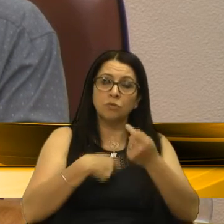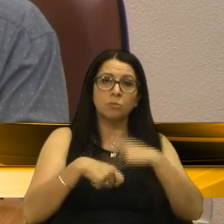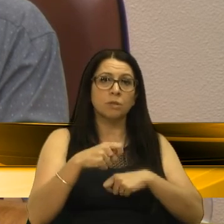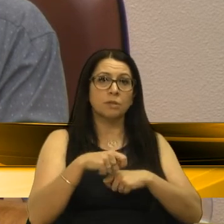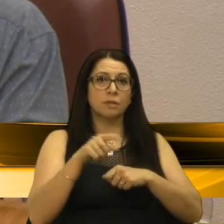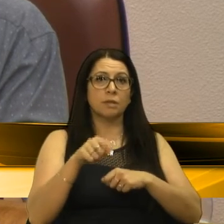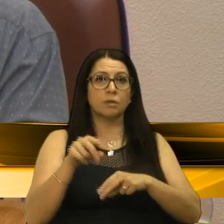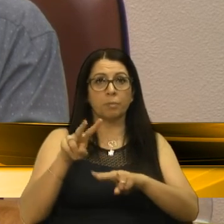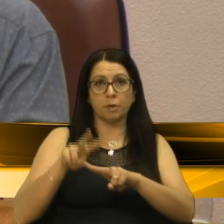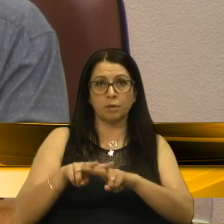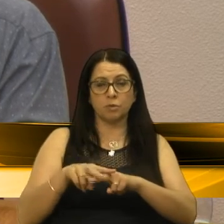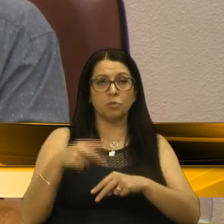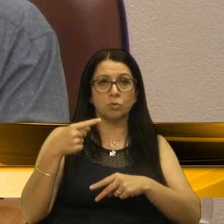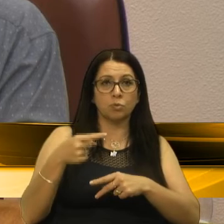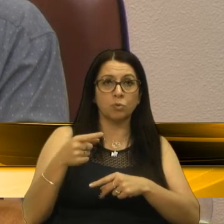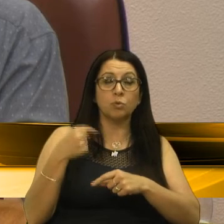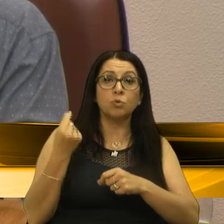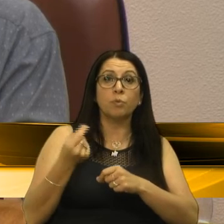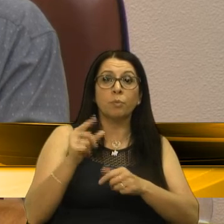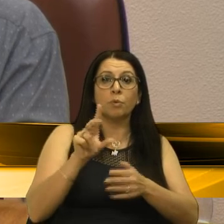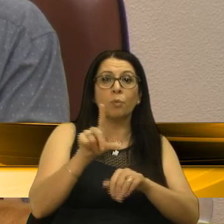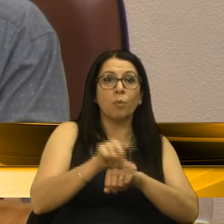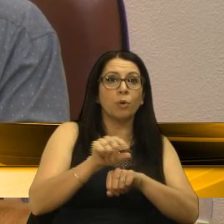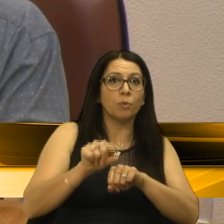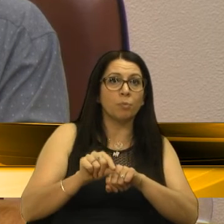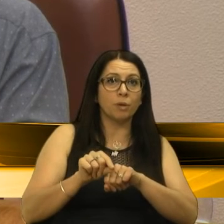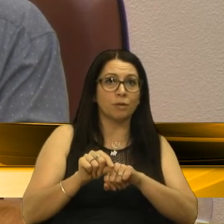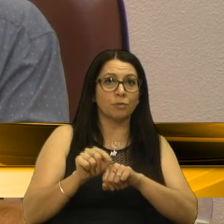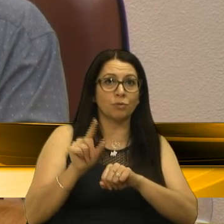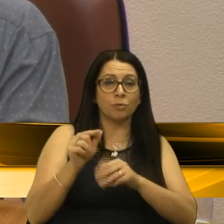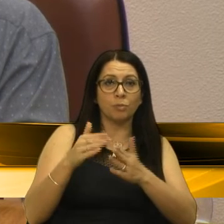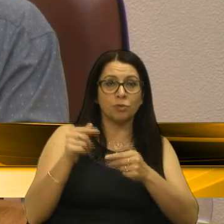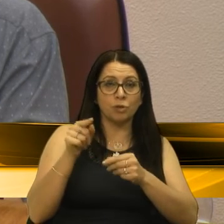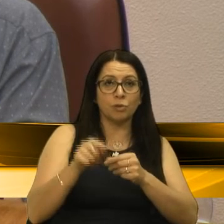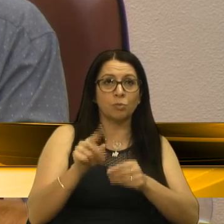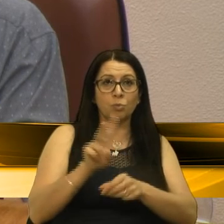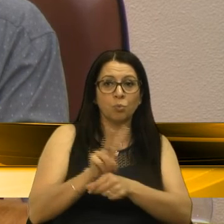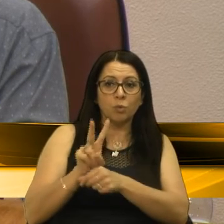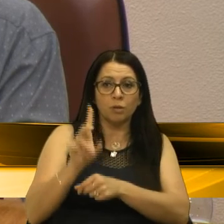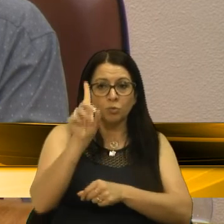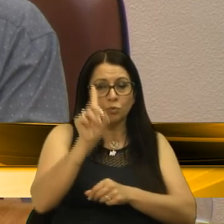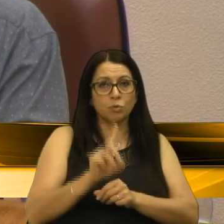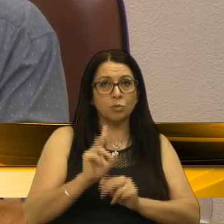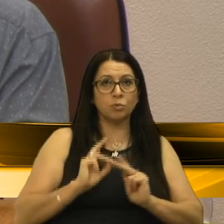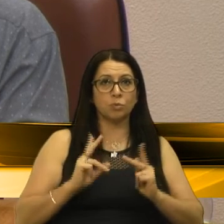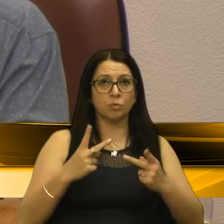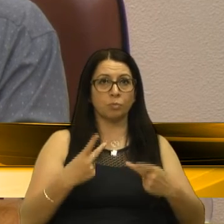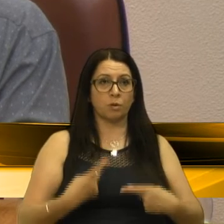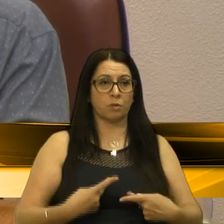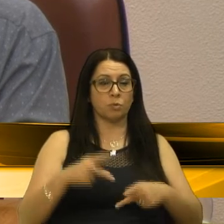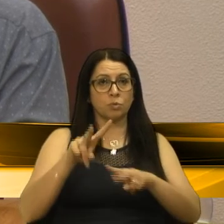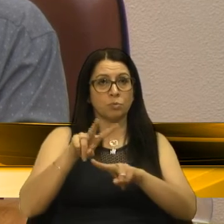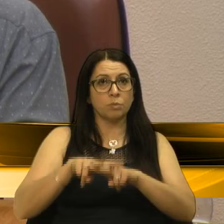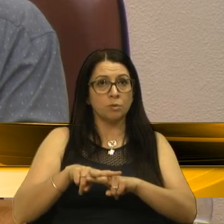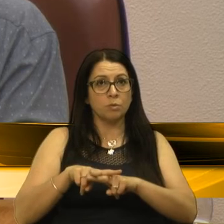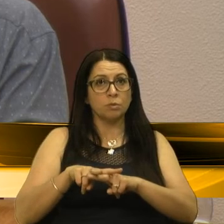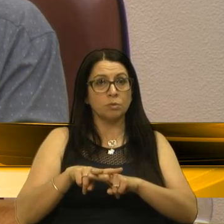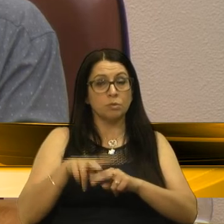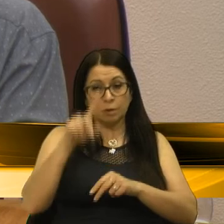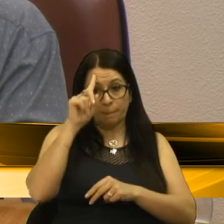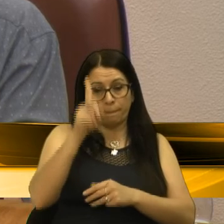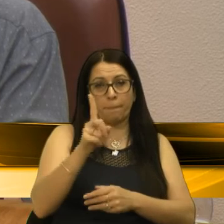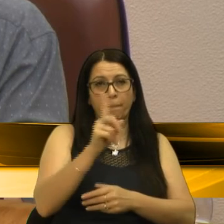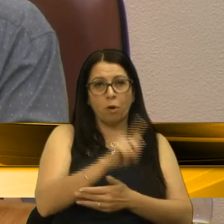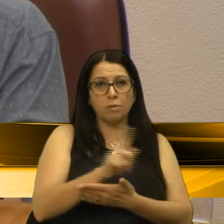administra o presídio. 2. Quanto ao argumento da apelante ao respeito à proteção de direitos humanos dos presos imposta